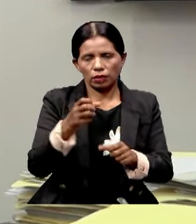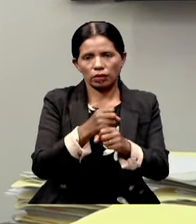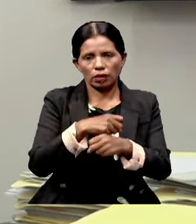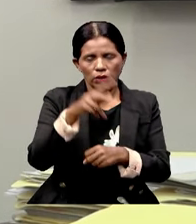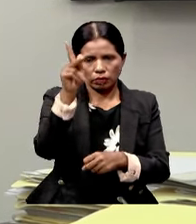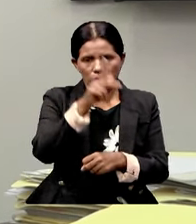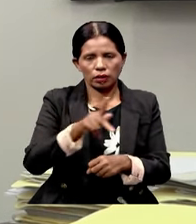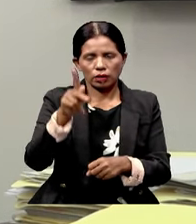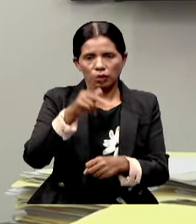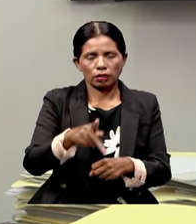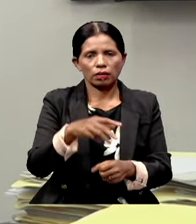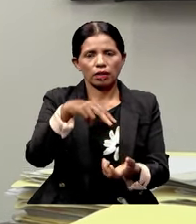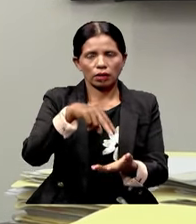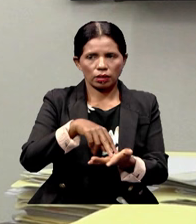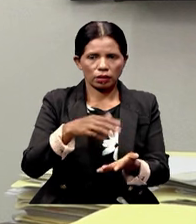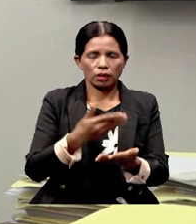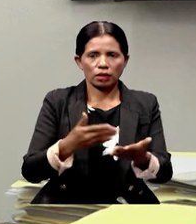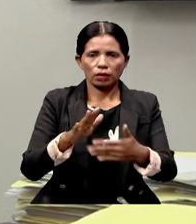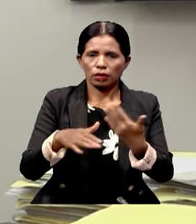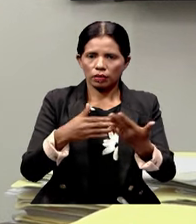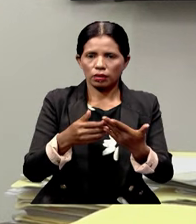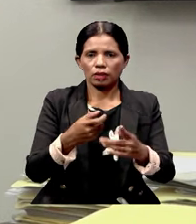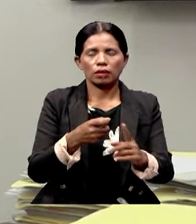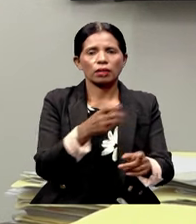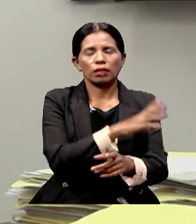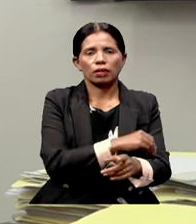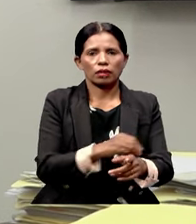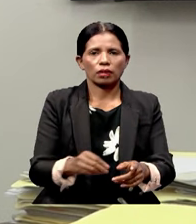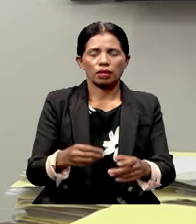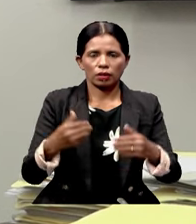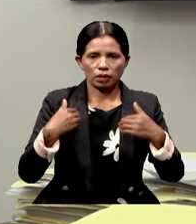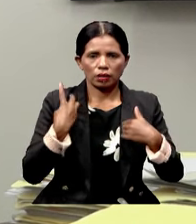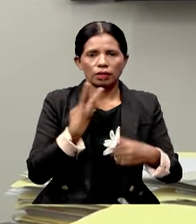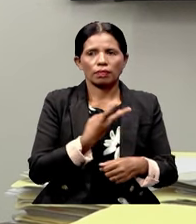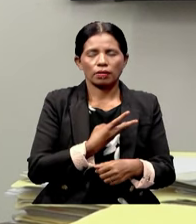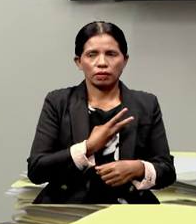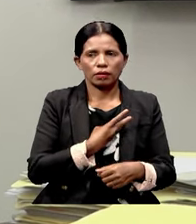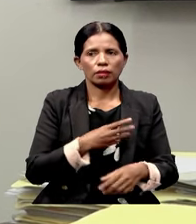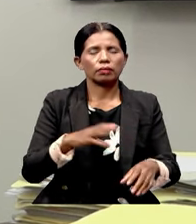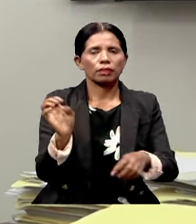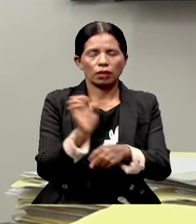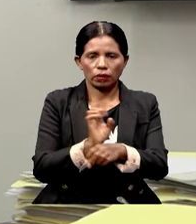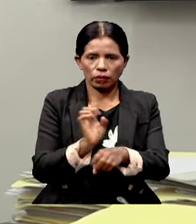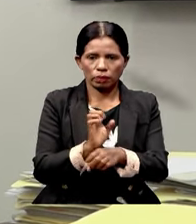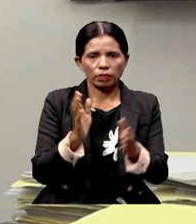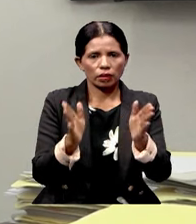baia estabelecimento sira e usa ira qual é a possibilidade que ita nina operadores econômicos sira